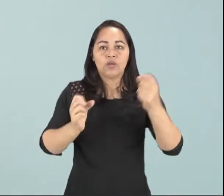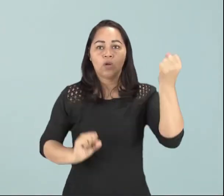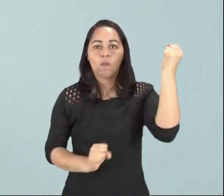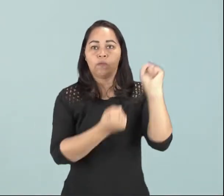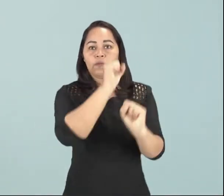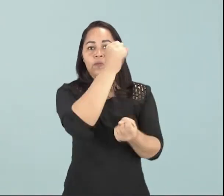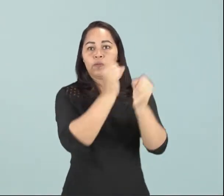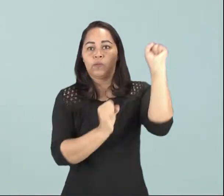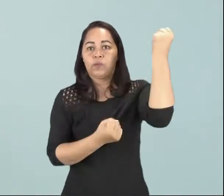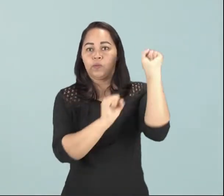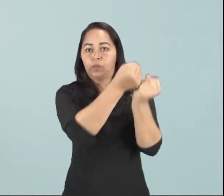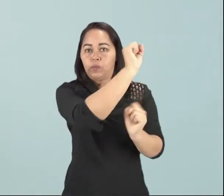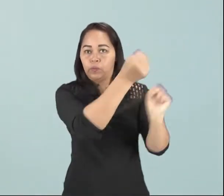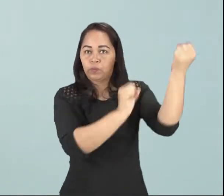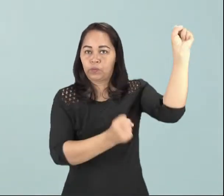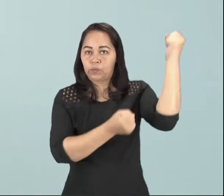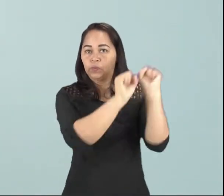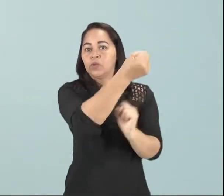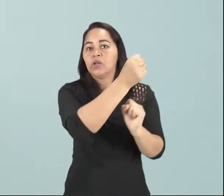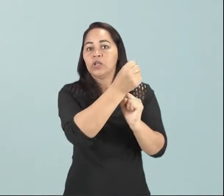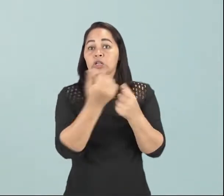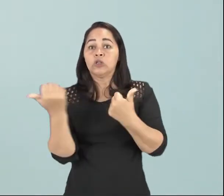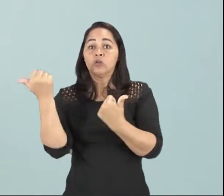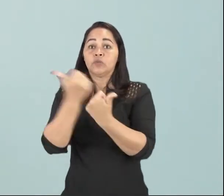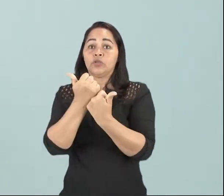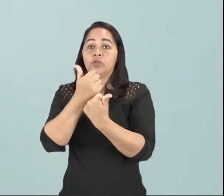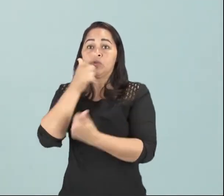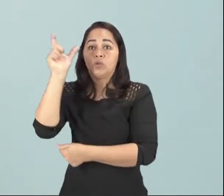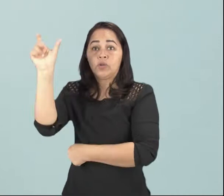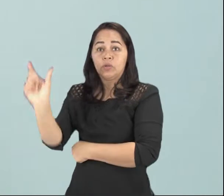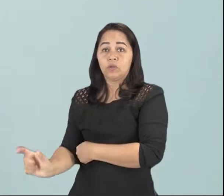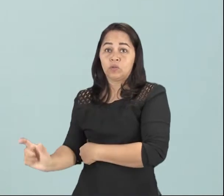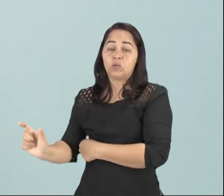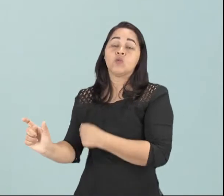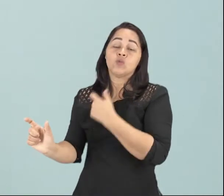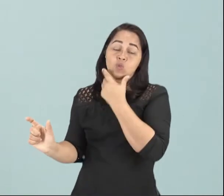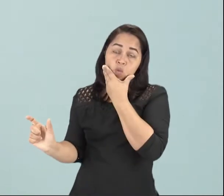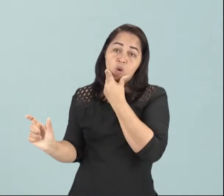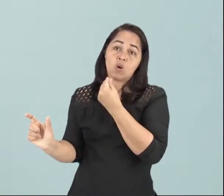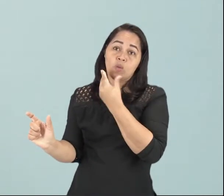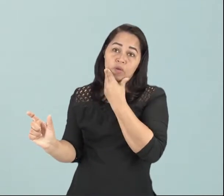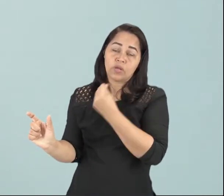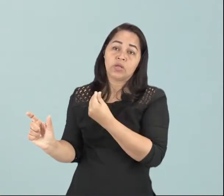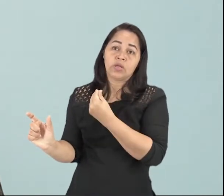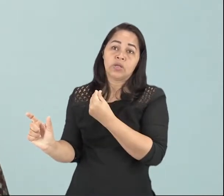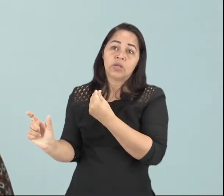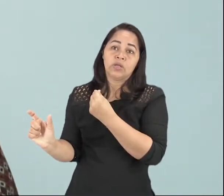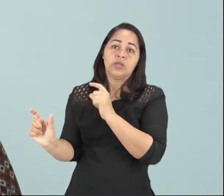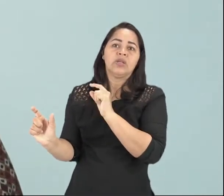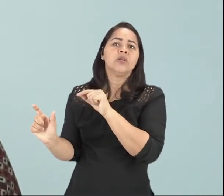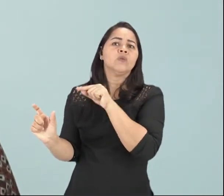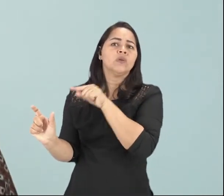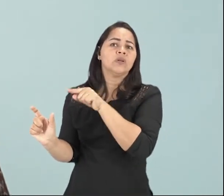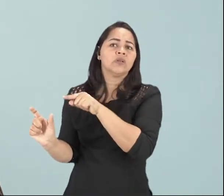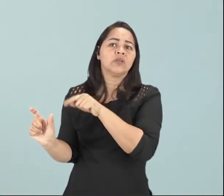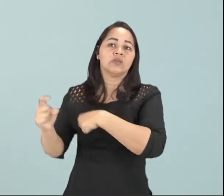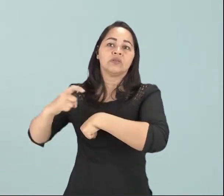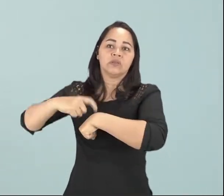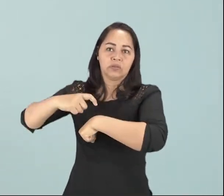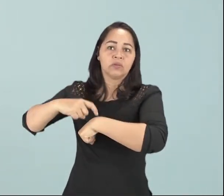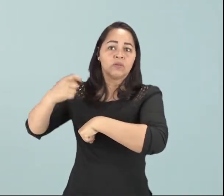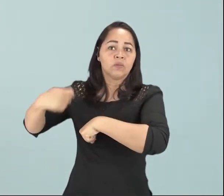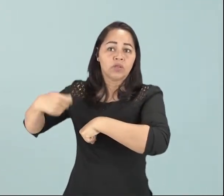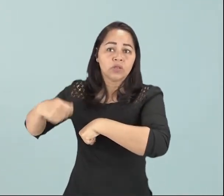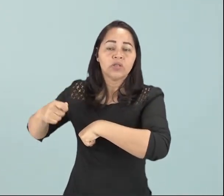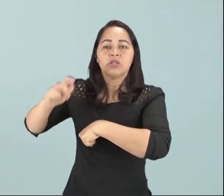vêm, substituem o homem nesse trabalho braçal, e o homem, ele deveria usufruir um pouco mais de tempo, para quê?